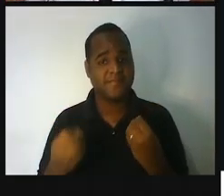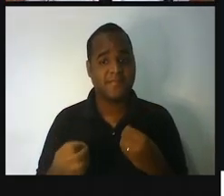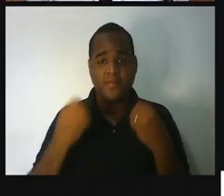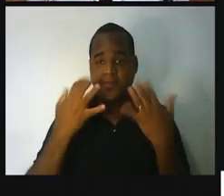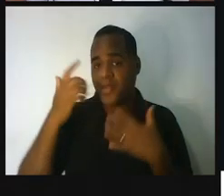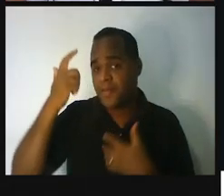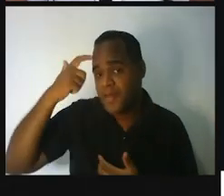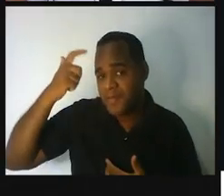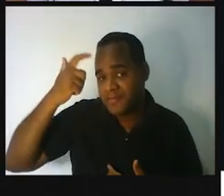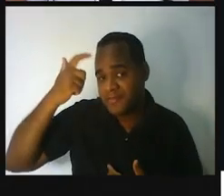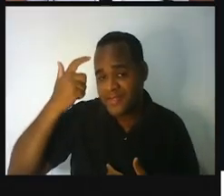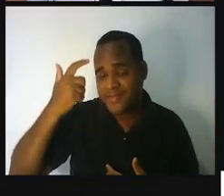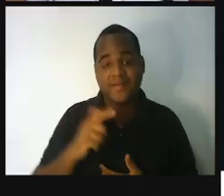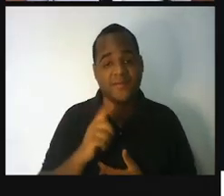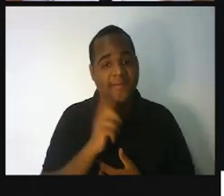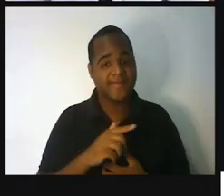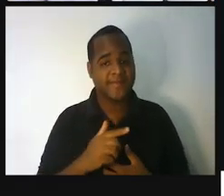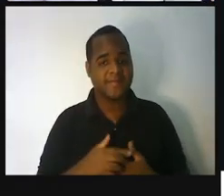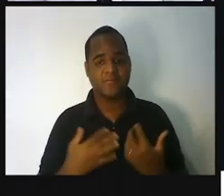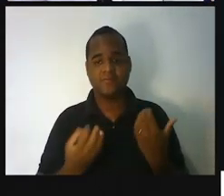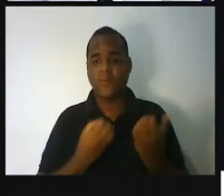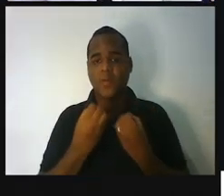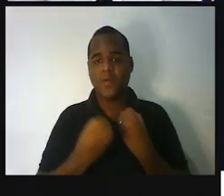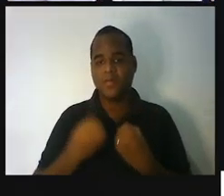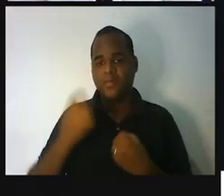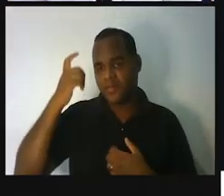Raciocinar. Raciocinar onde?